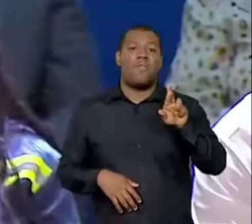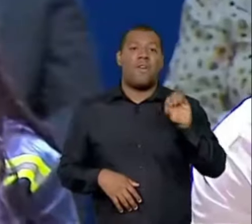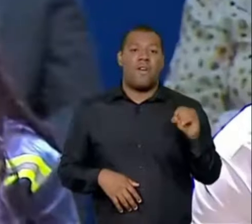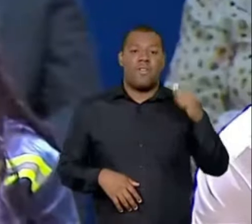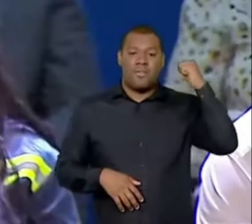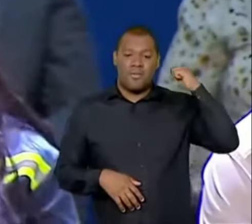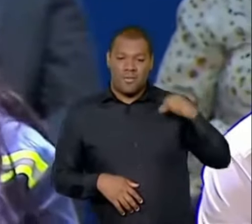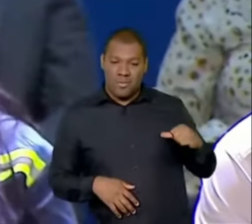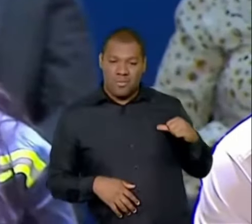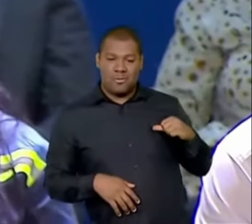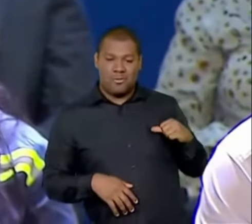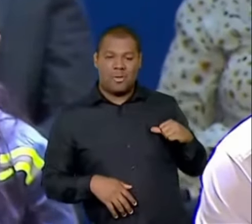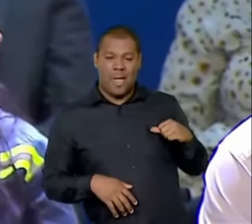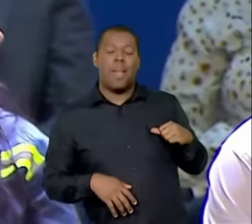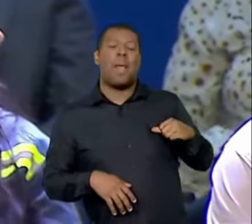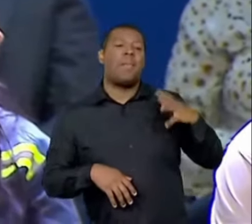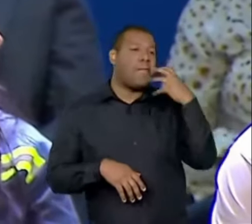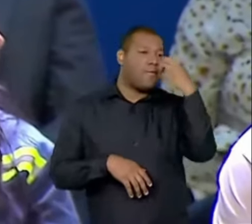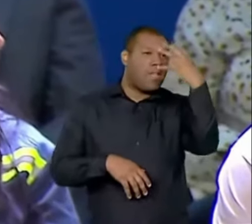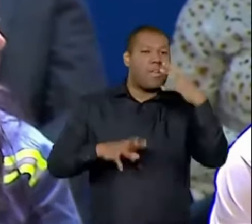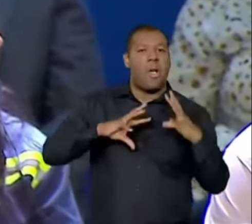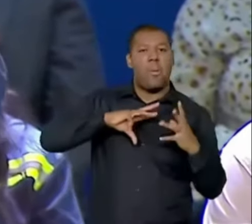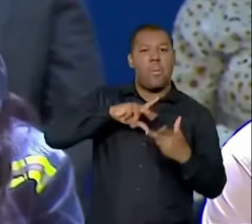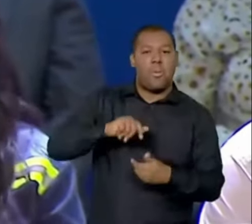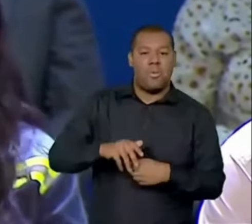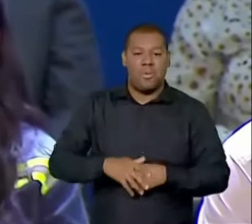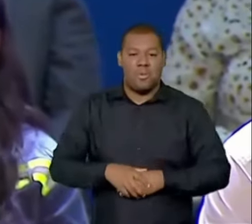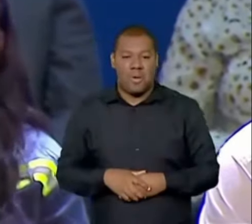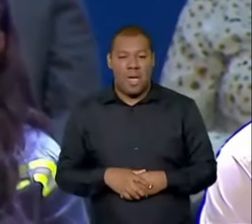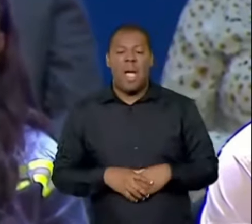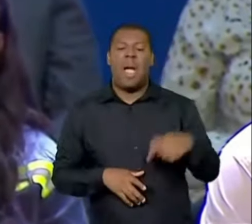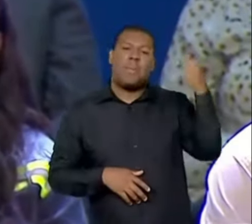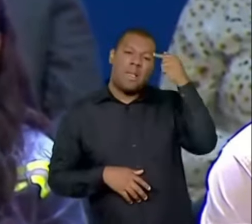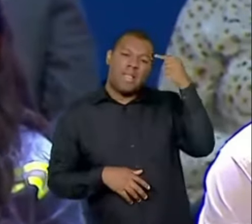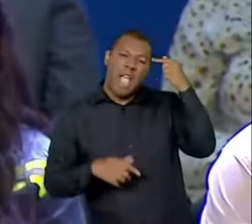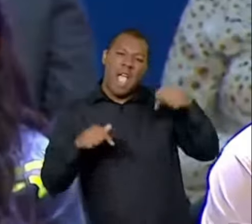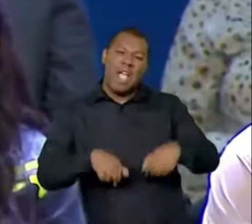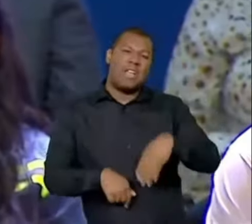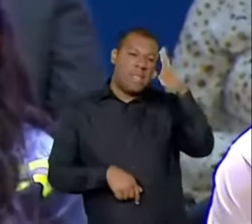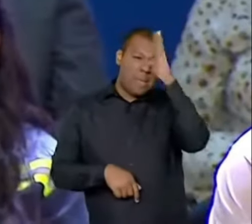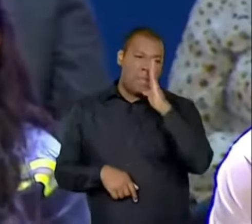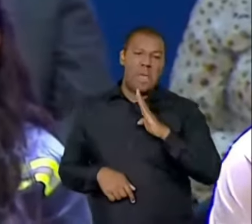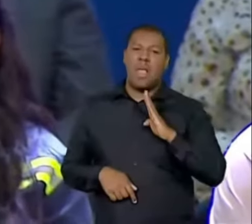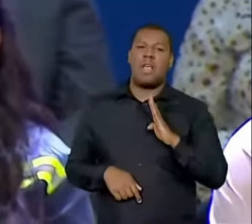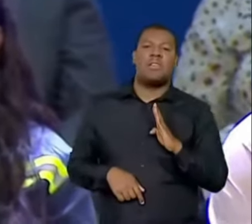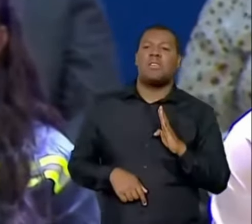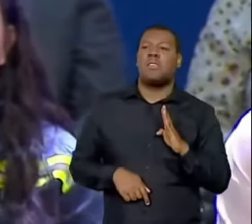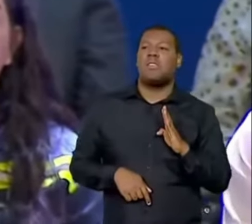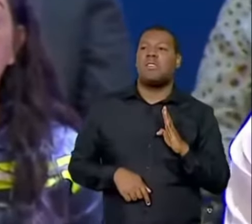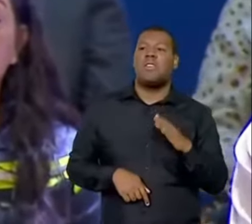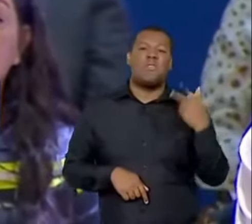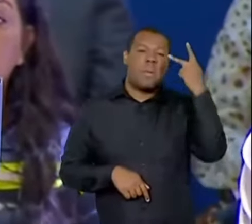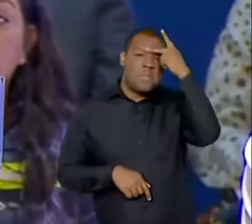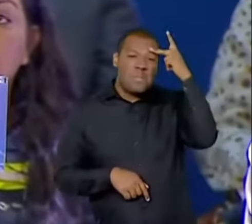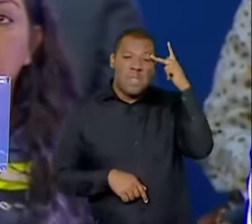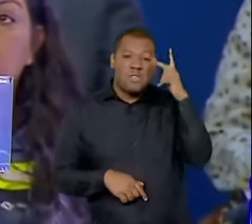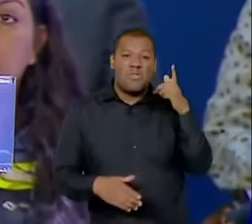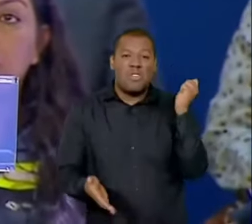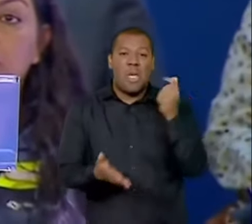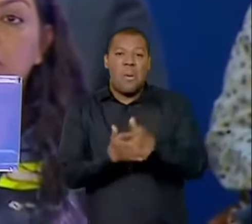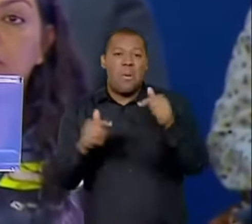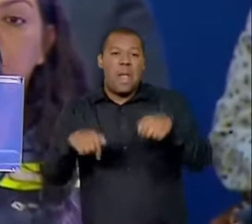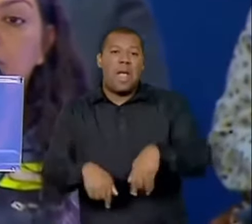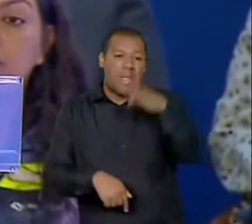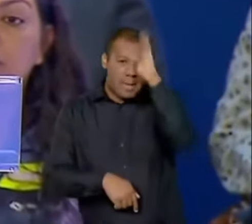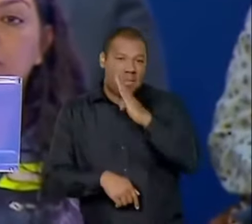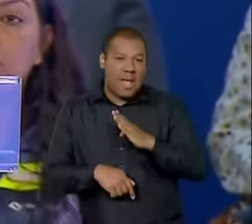o mundo. A gente não pode ficar achando que nós somos os bonitões do planeta e que todo mundo vem aqui comprar, não. A gente